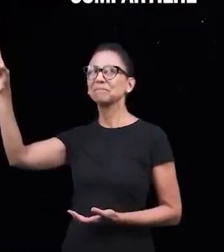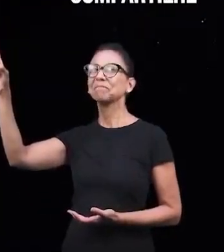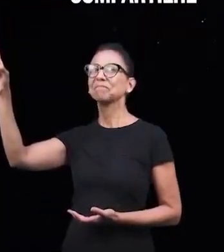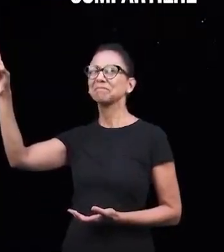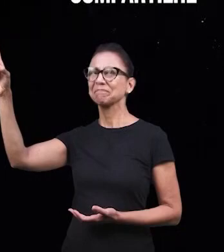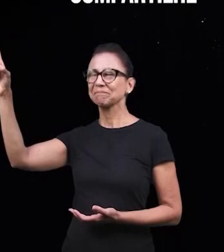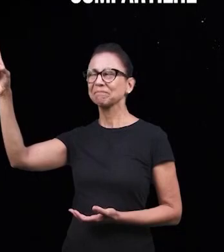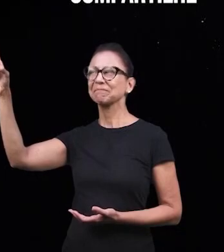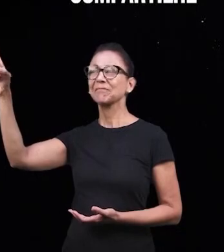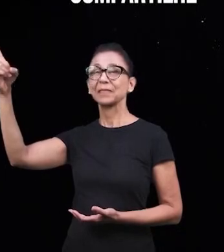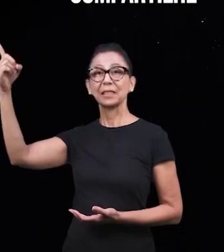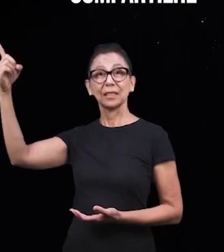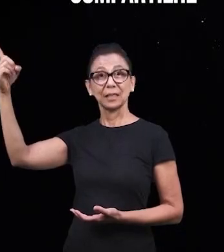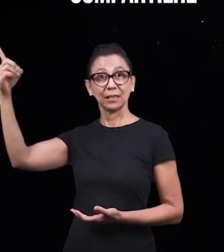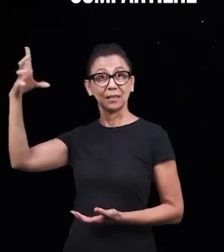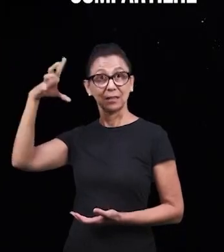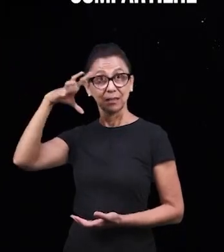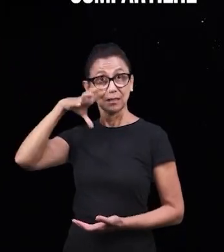Deus.